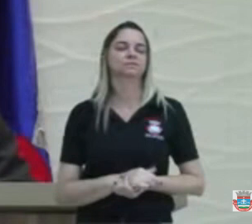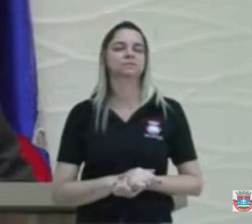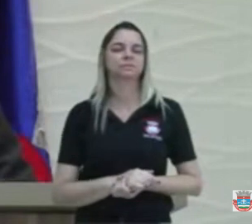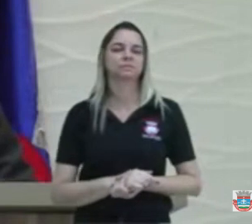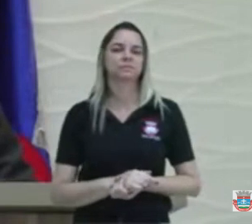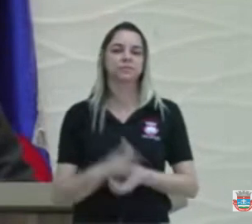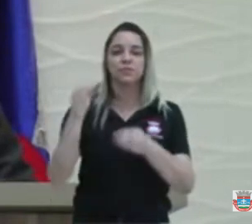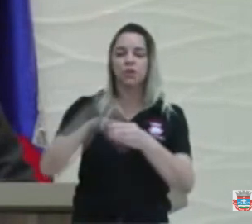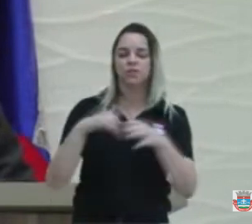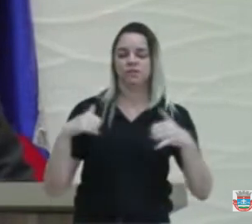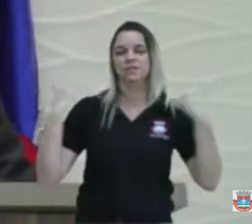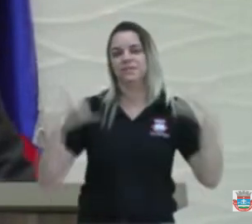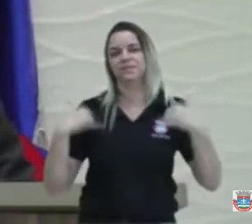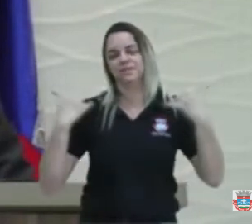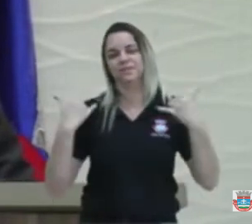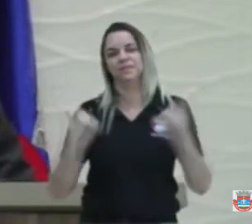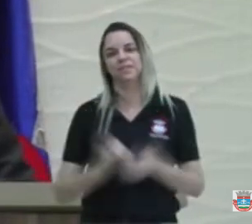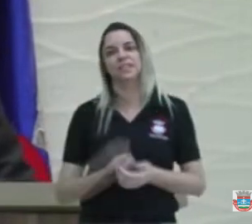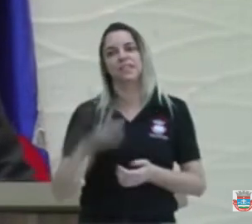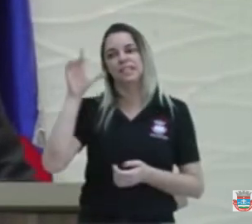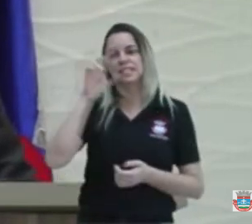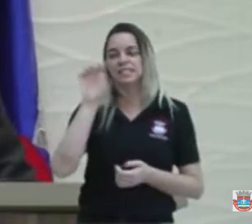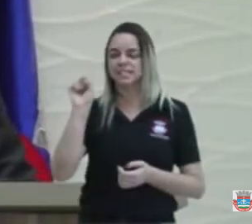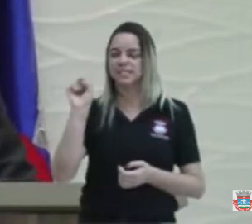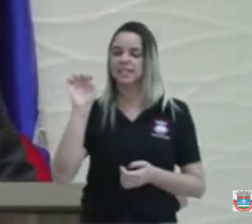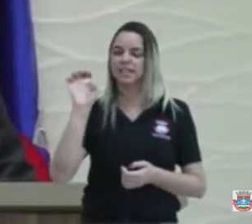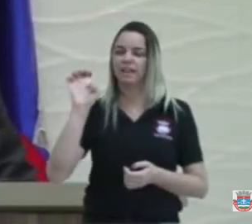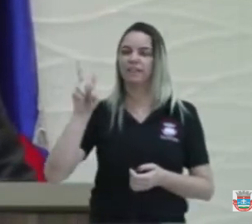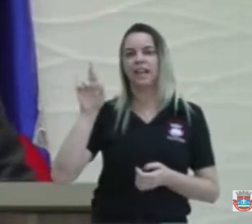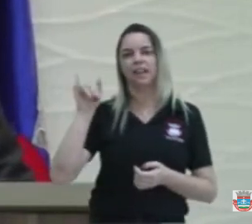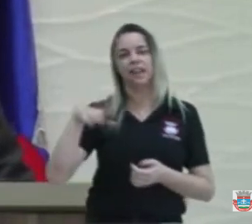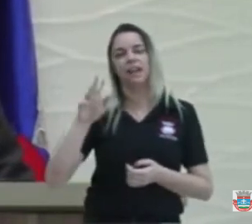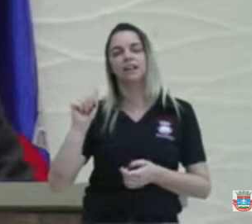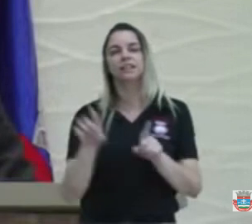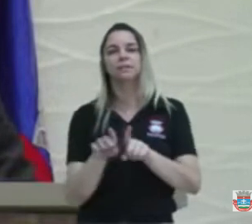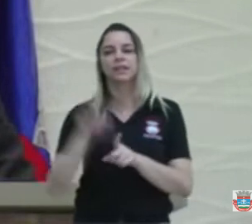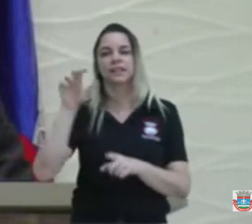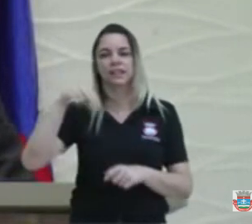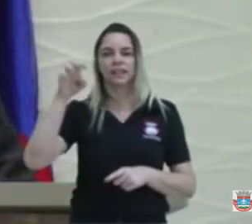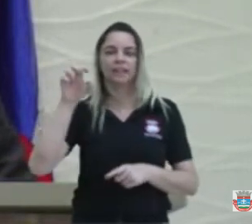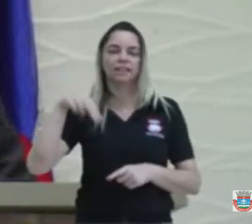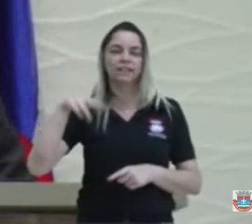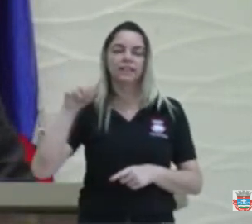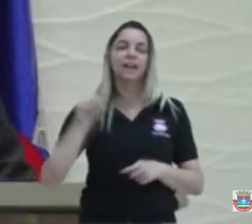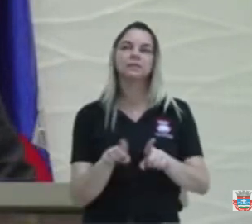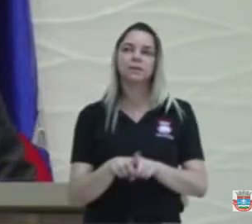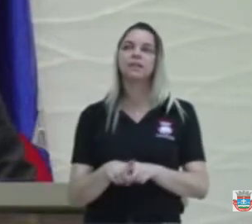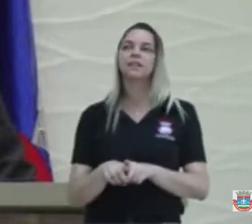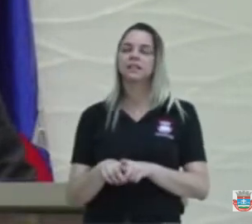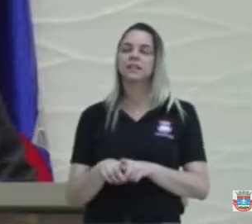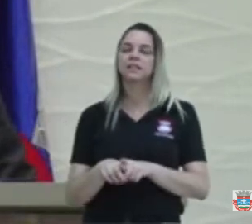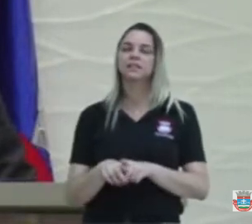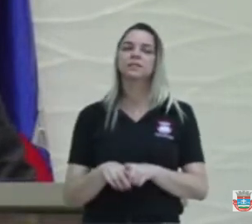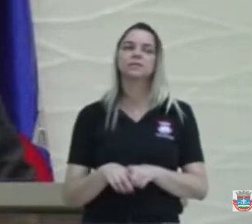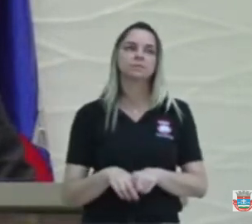colocando os votos de felicitações para a dona Severina, dona Nena, como é mais conhecida, lá do Açude das Capoeiras, que faz aniversário